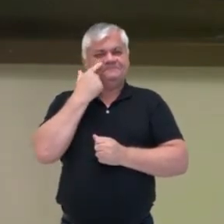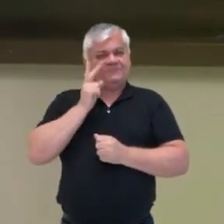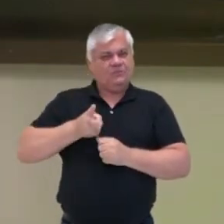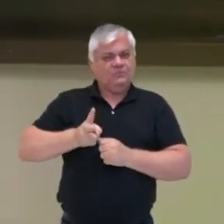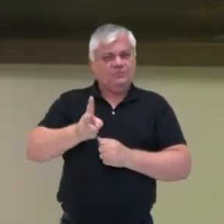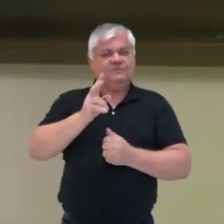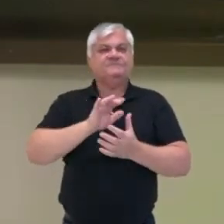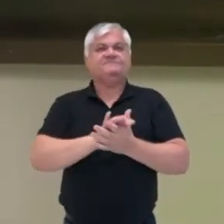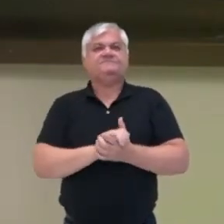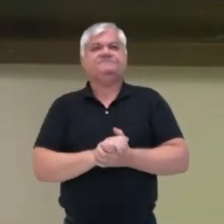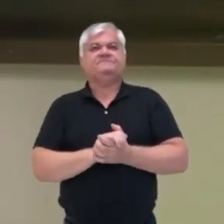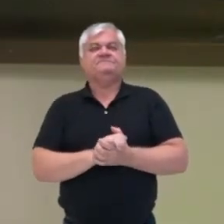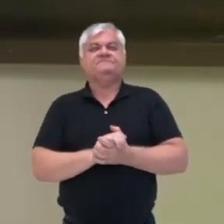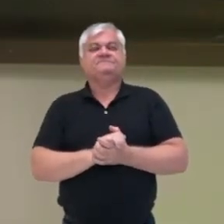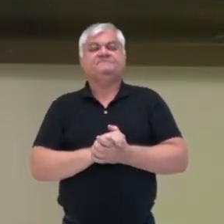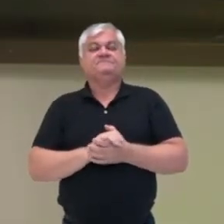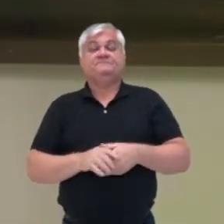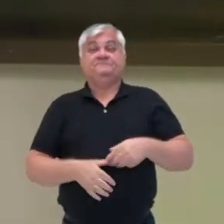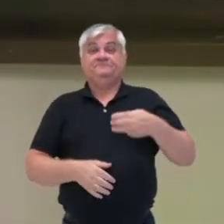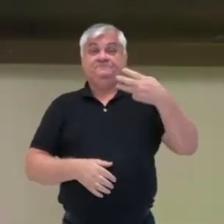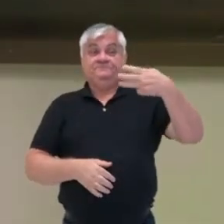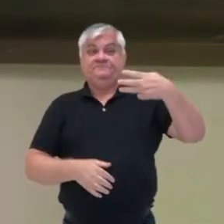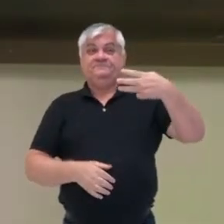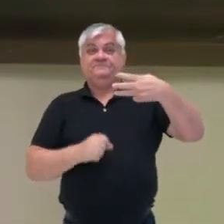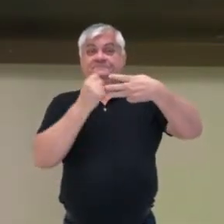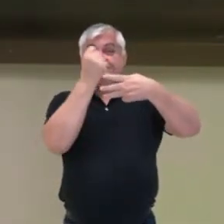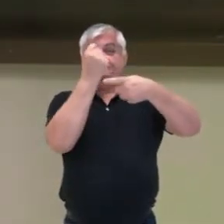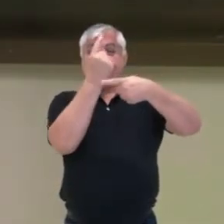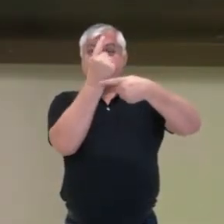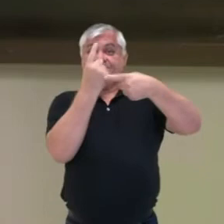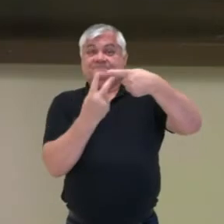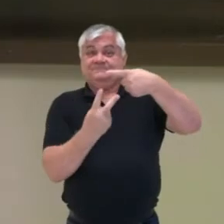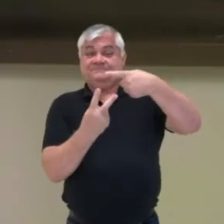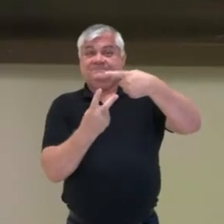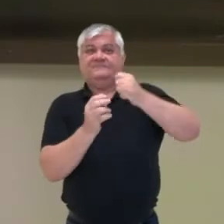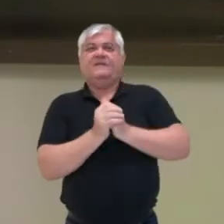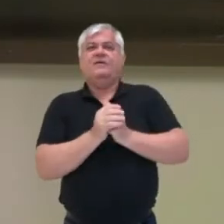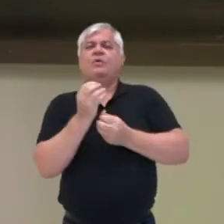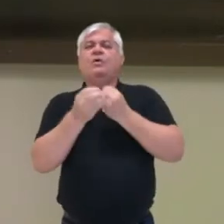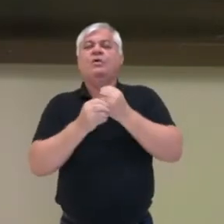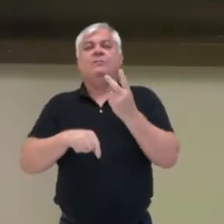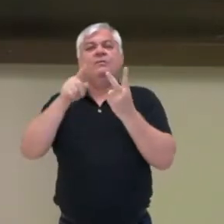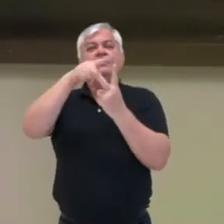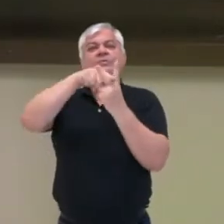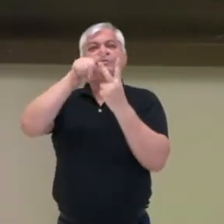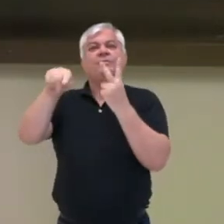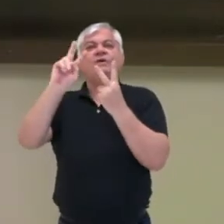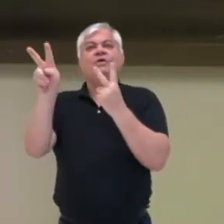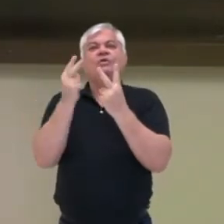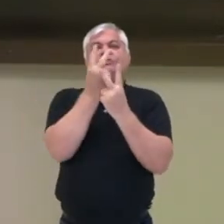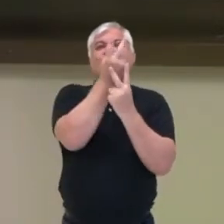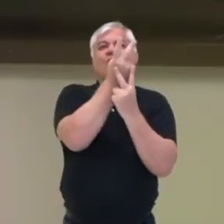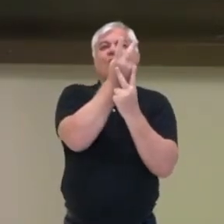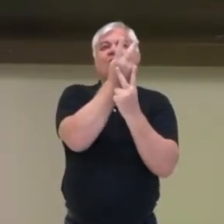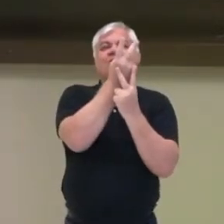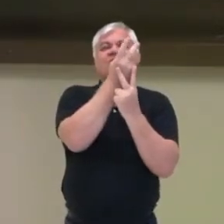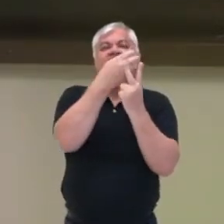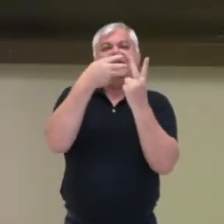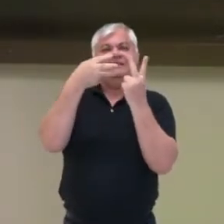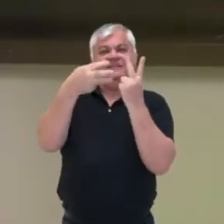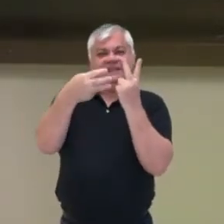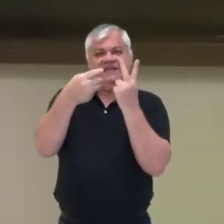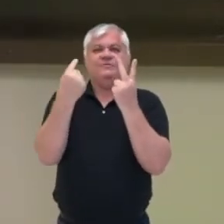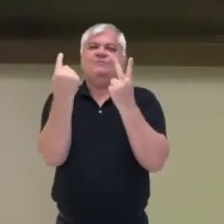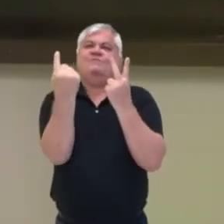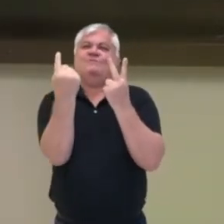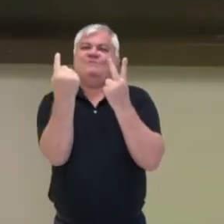Continuando aqui, pessoal. 3 elevado a 1 meio. Índice, 2. Expoente,